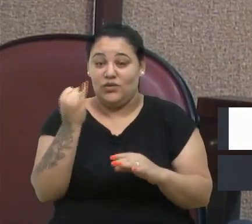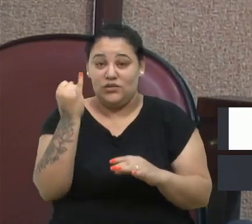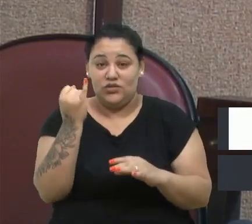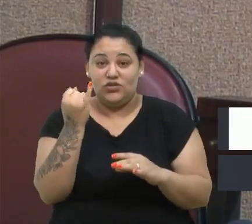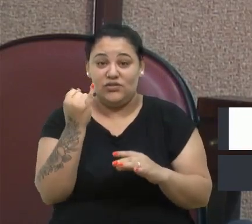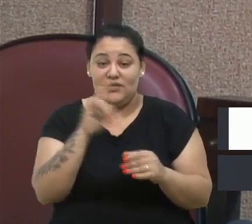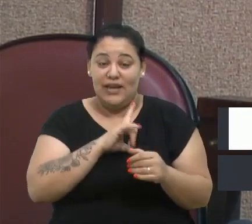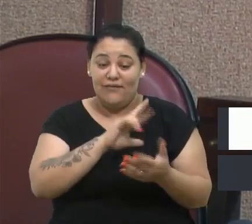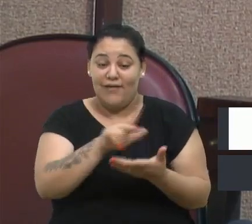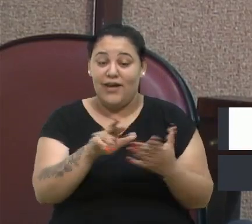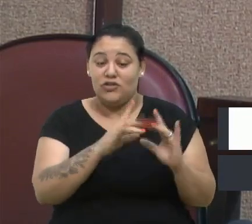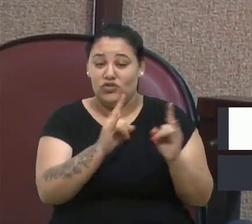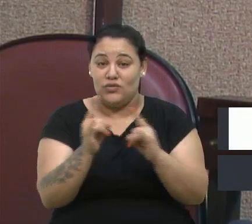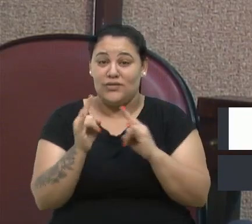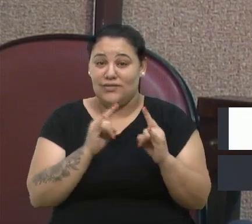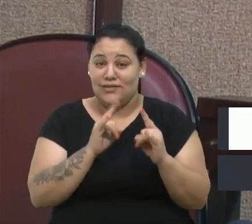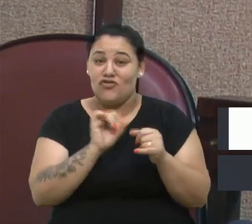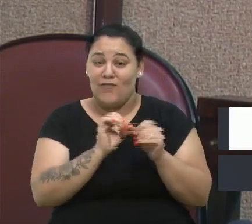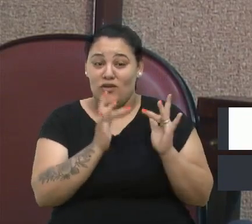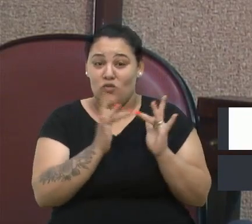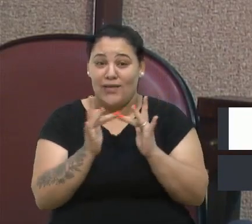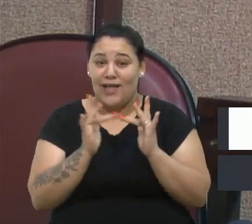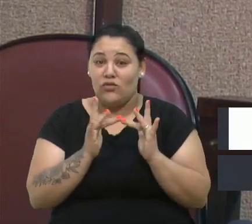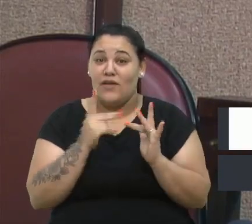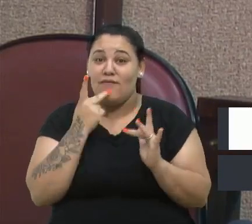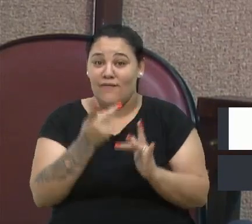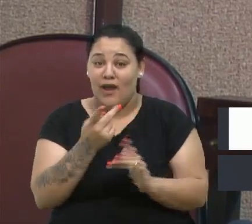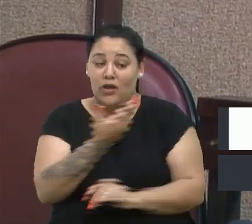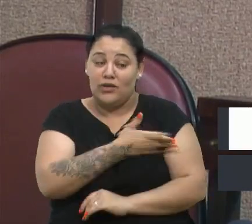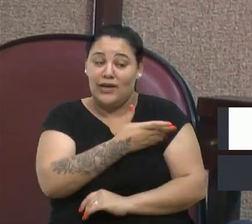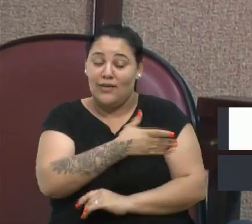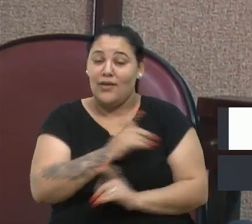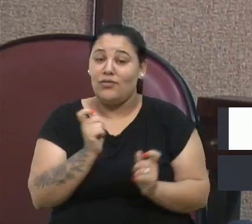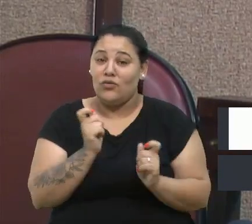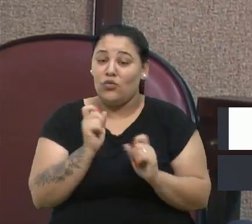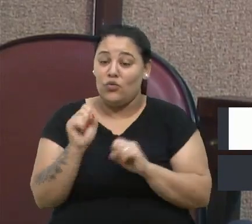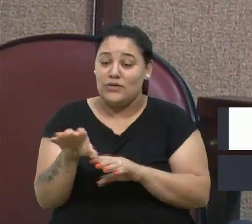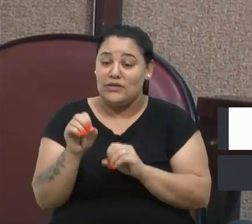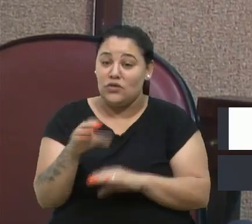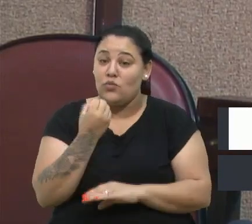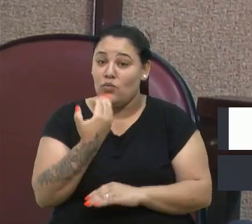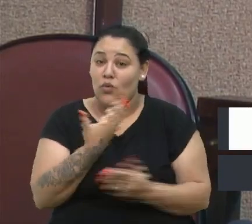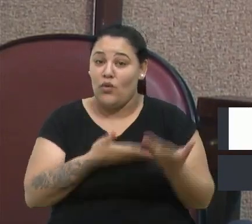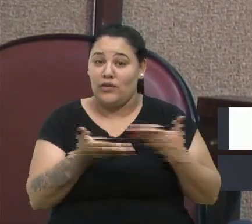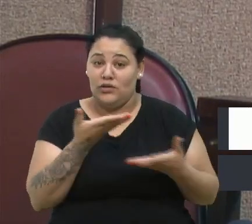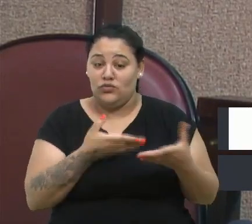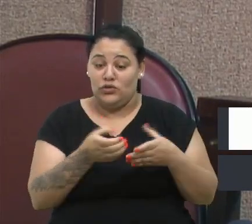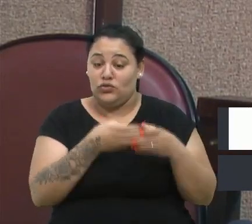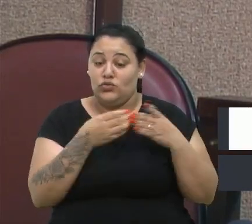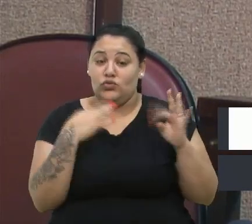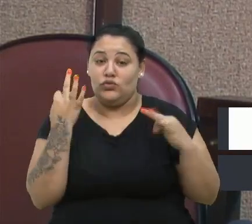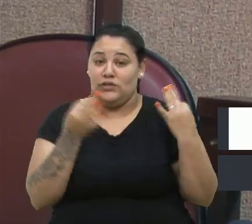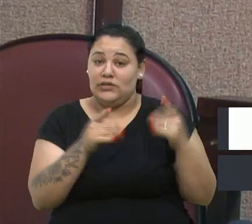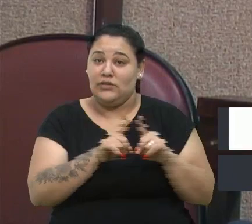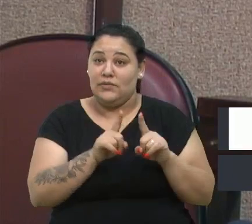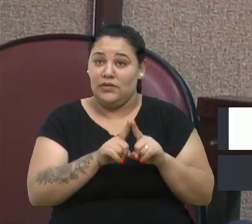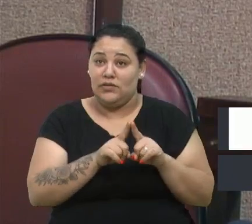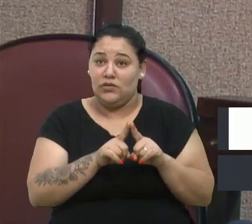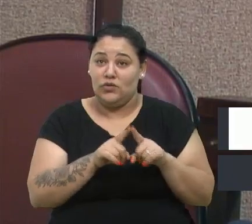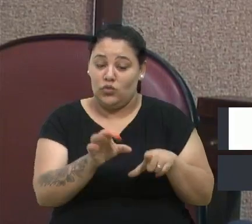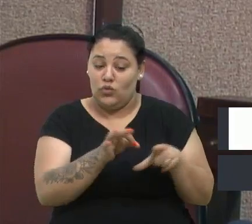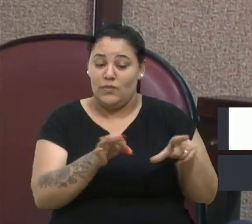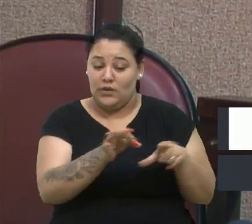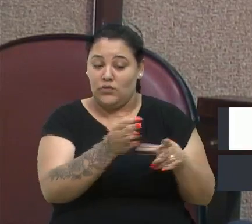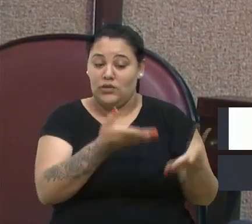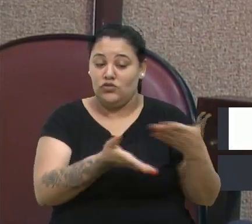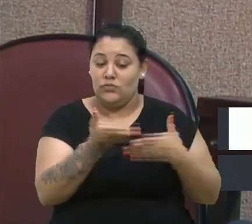tido contato, que reforcem o treinamento, a capacitação para o bom atendimento do turista. No comércio, no atendimento,